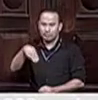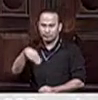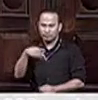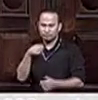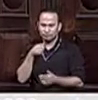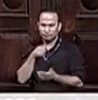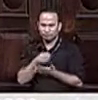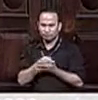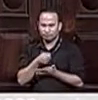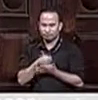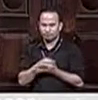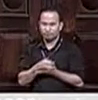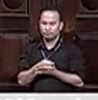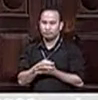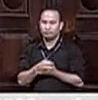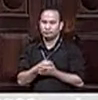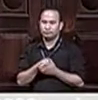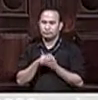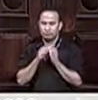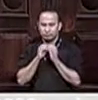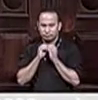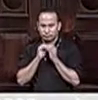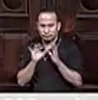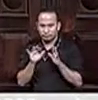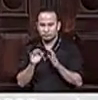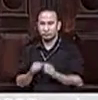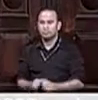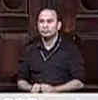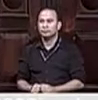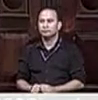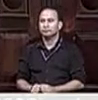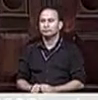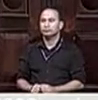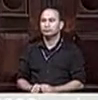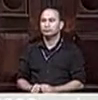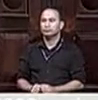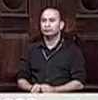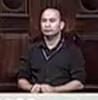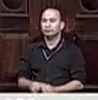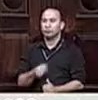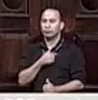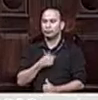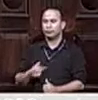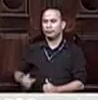crítica à gestão do governo Pezão.